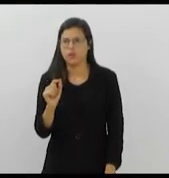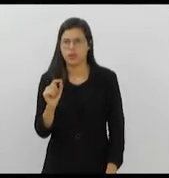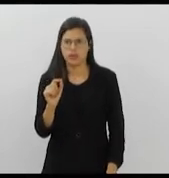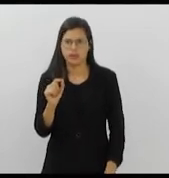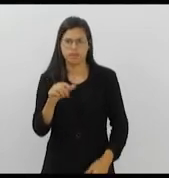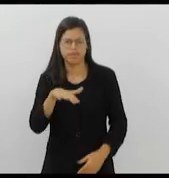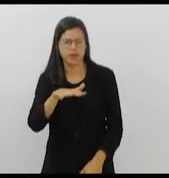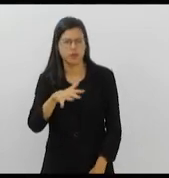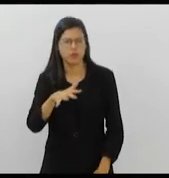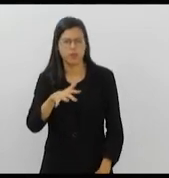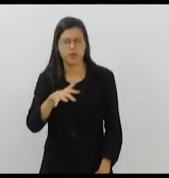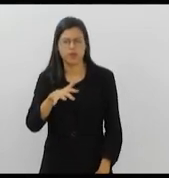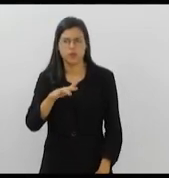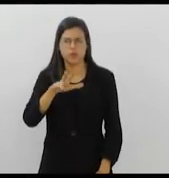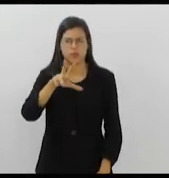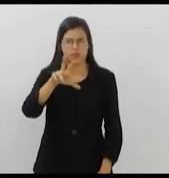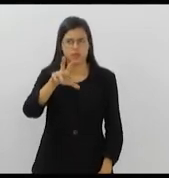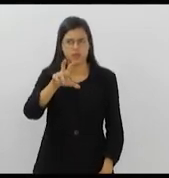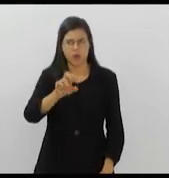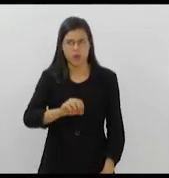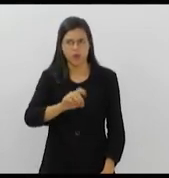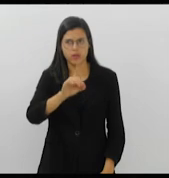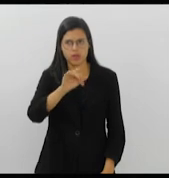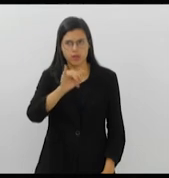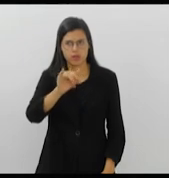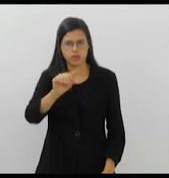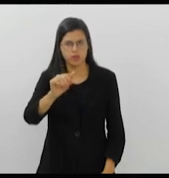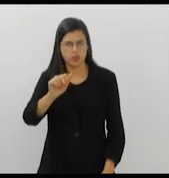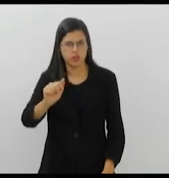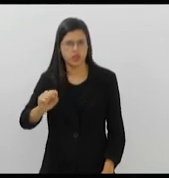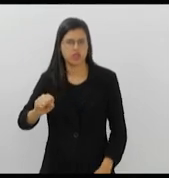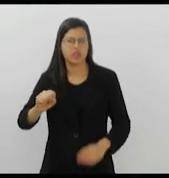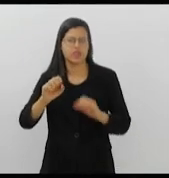aproximadamente 50 dias de campanha.